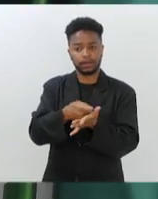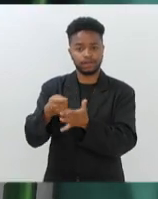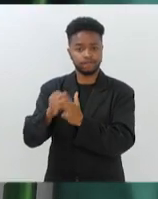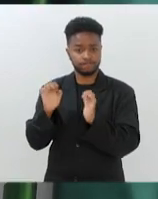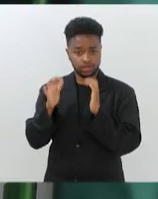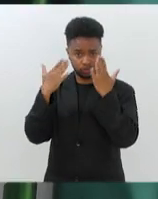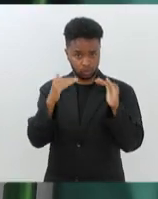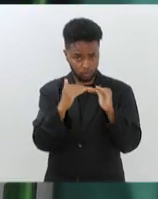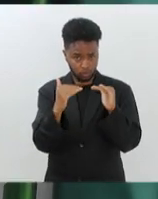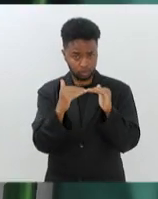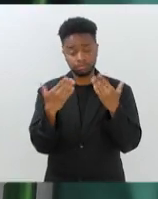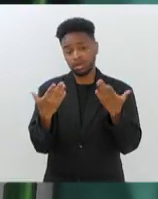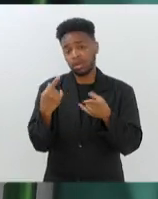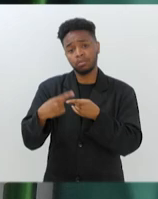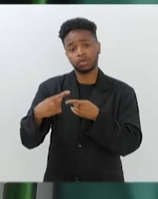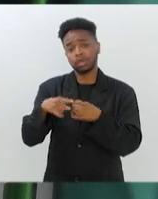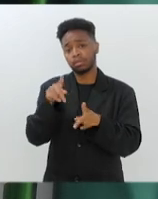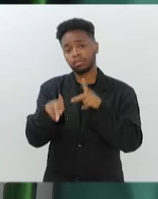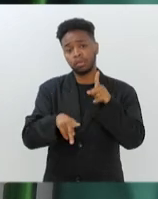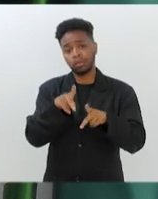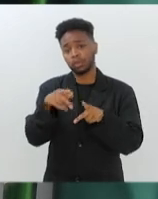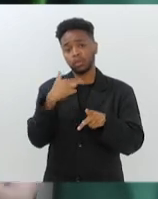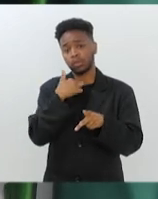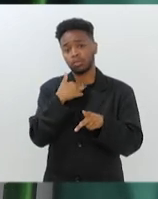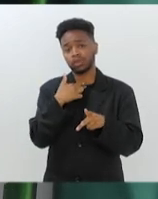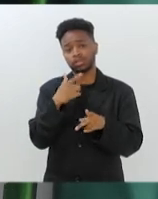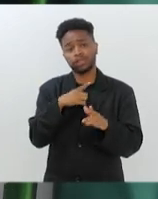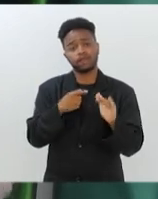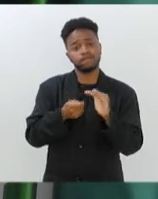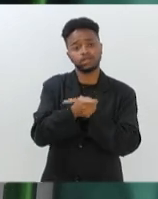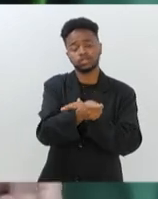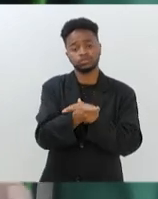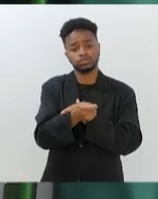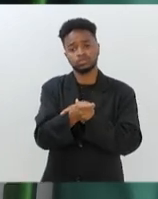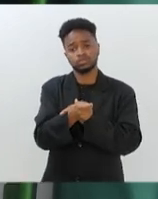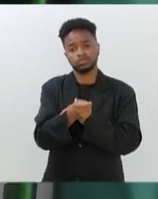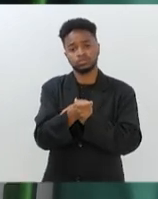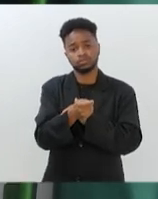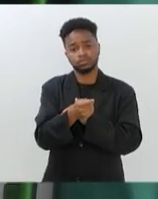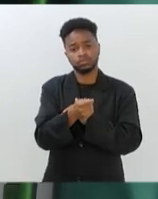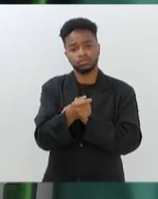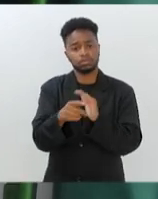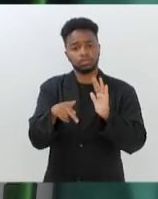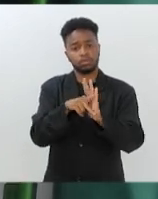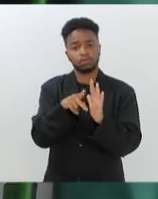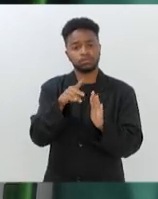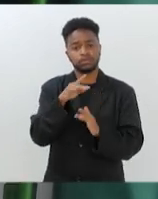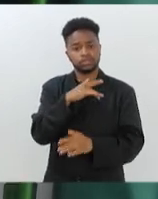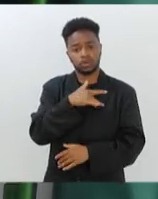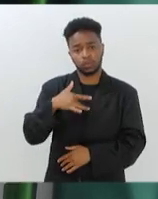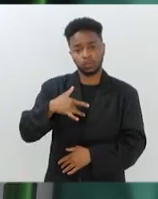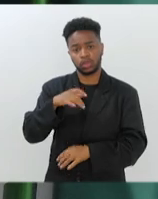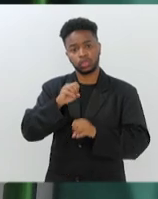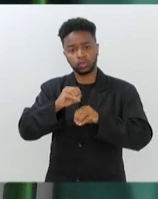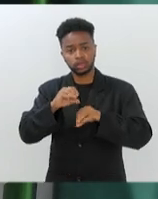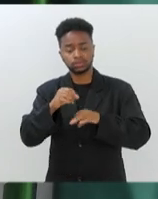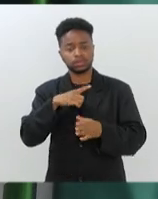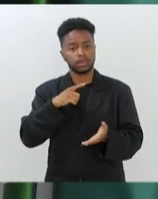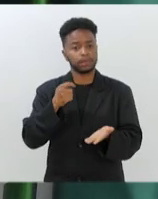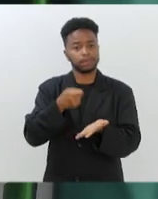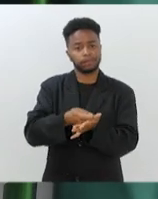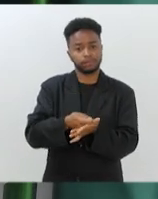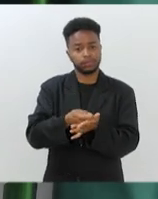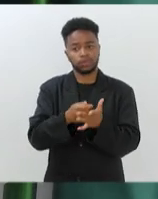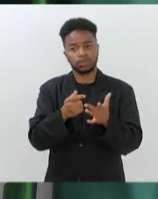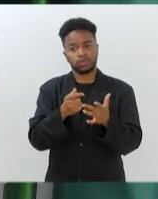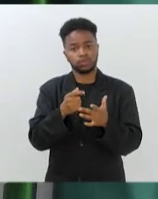por que a população não pode ter esse investimento do dinheiro da cade dos milhões dos milhões da cade em saúde educação Com patrocínio ao invés de